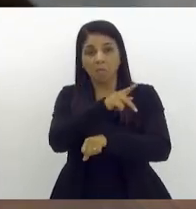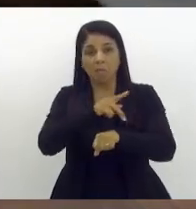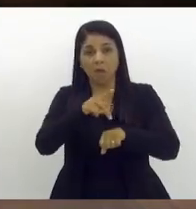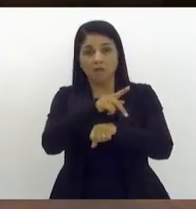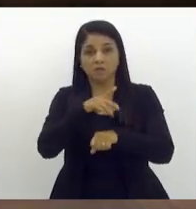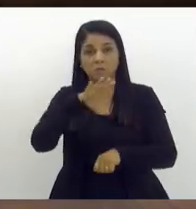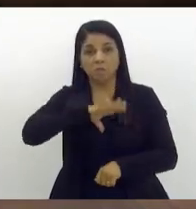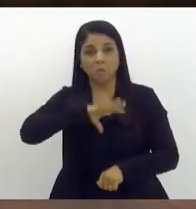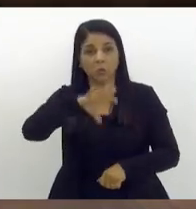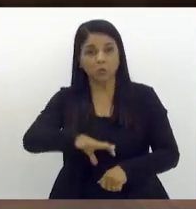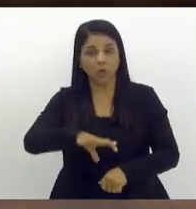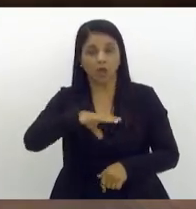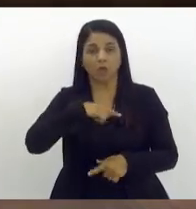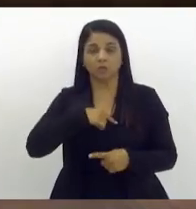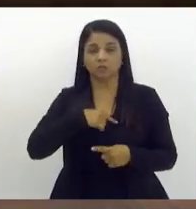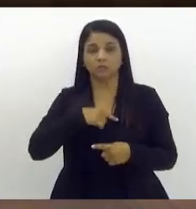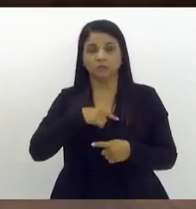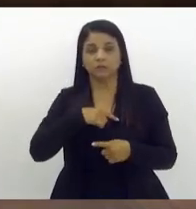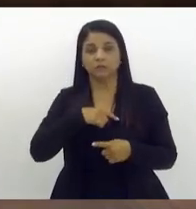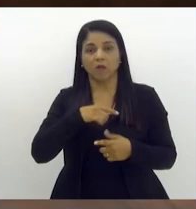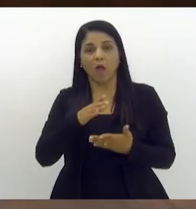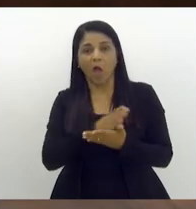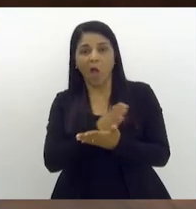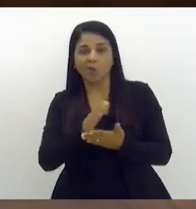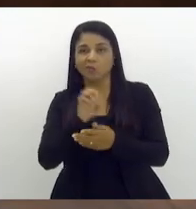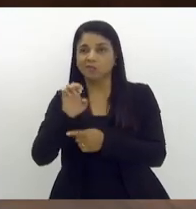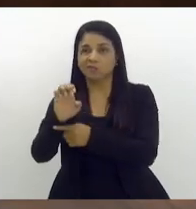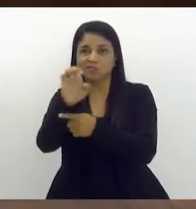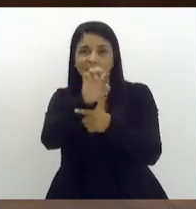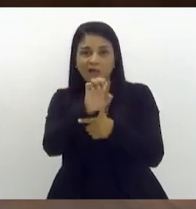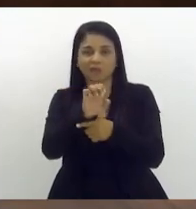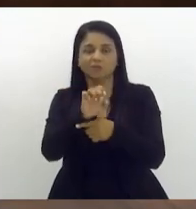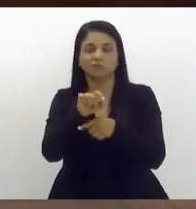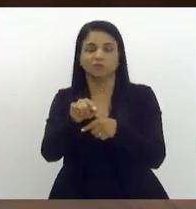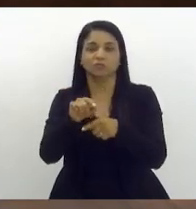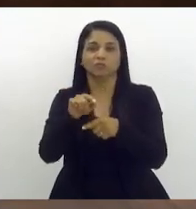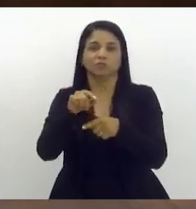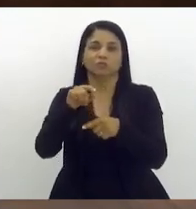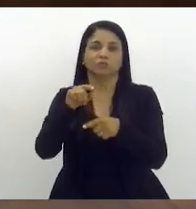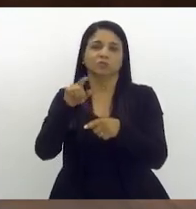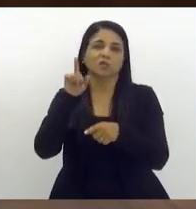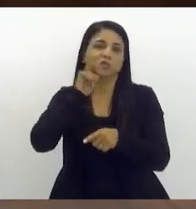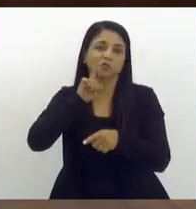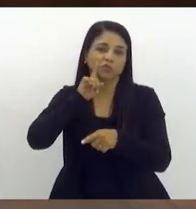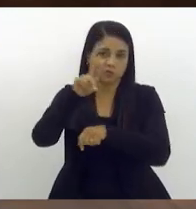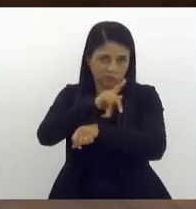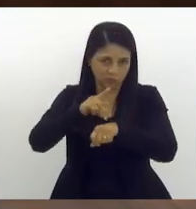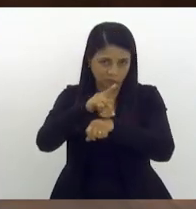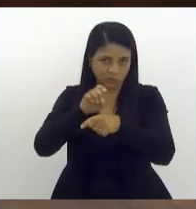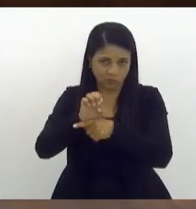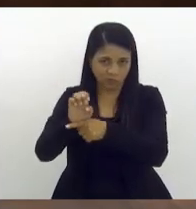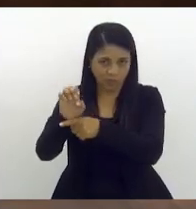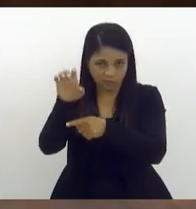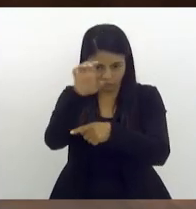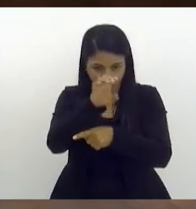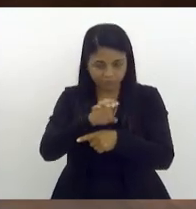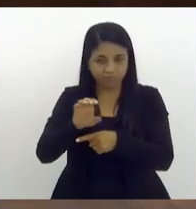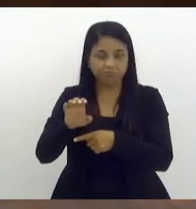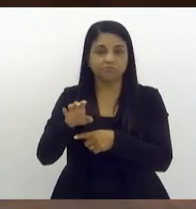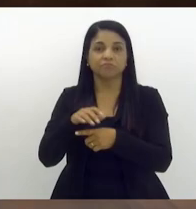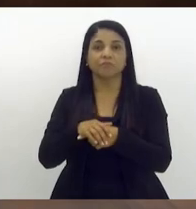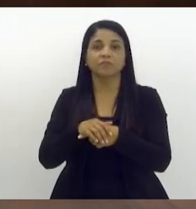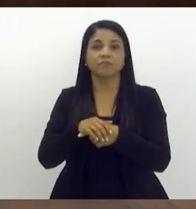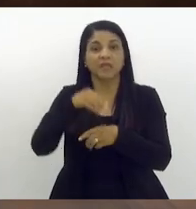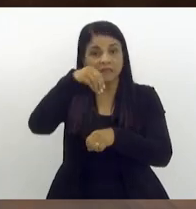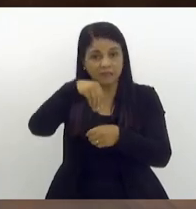Portugal, como alguns estados nos Estados Unidos, dizendo que o índice